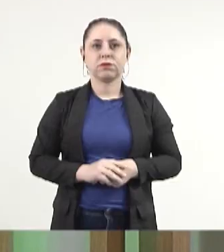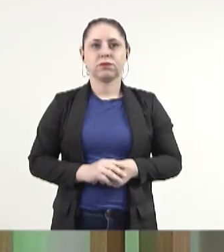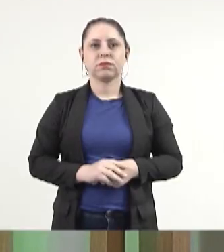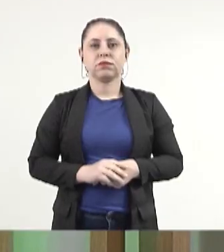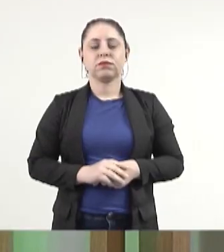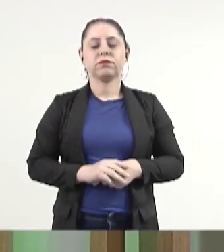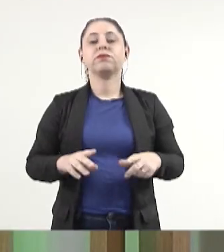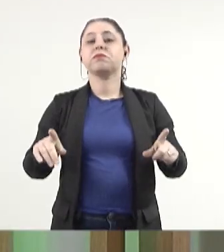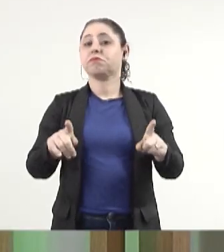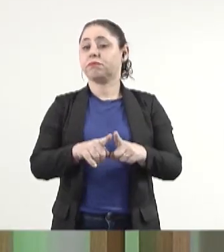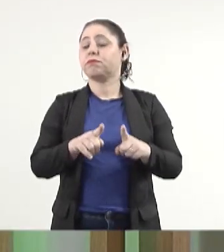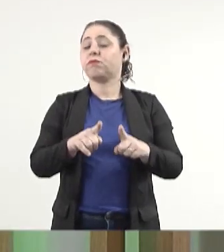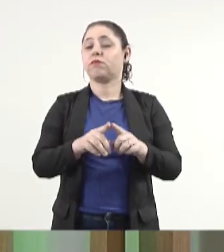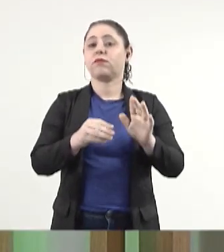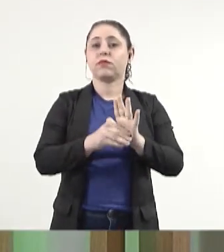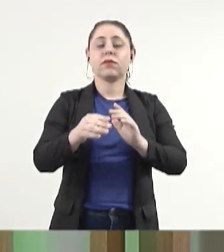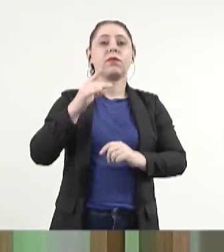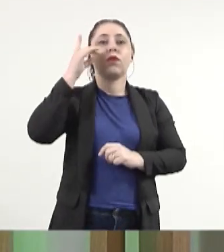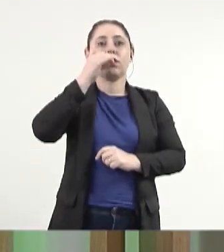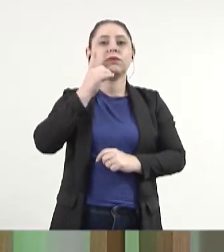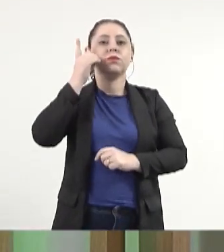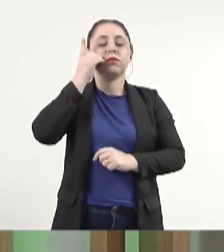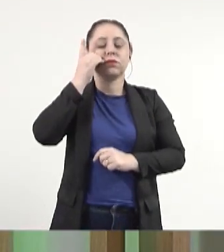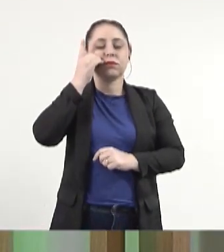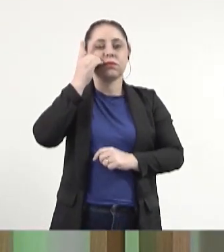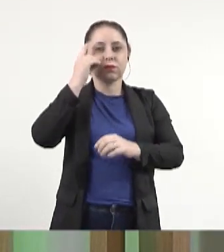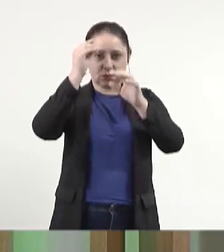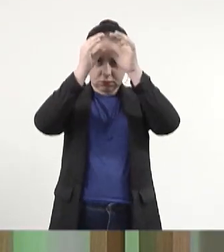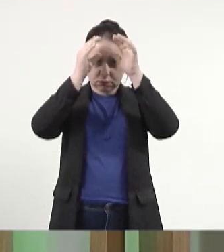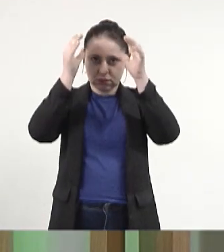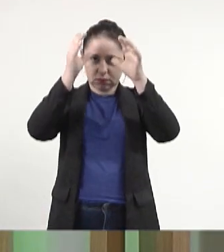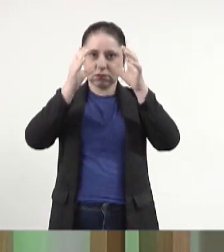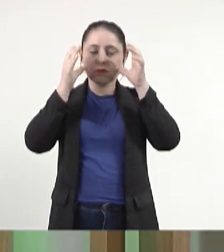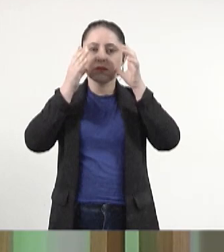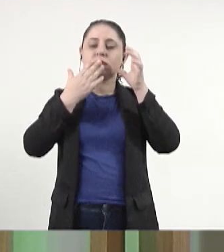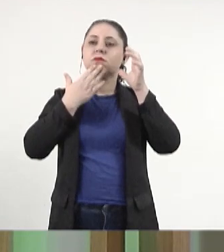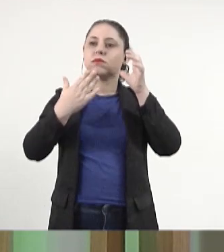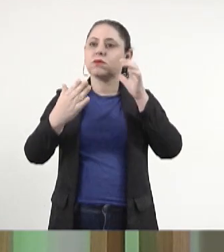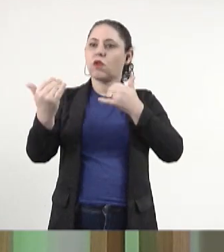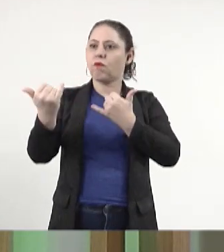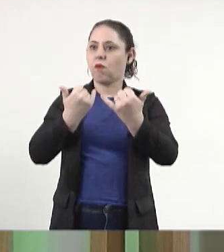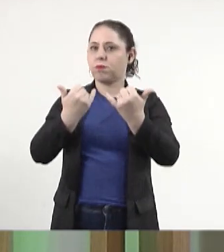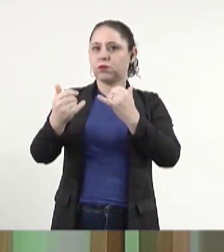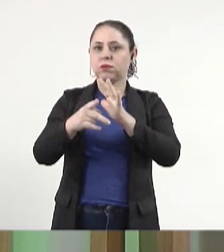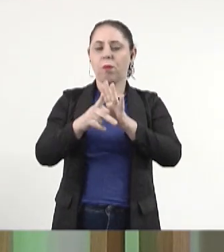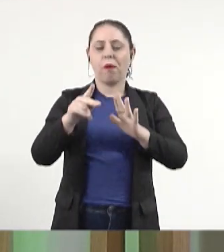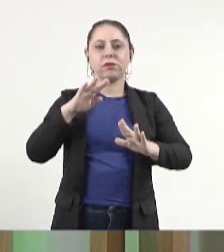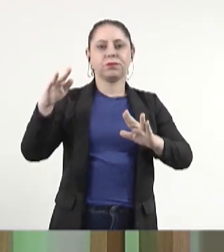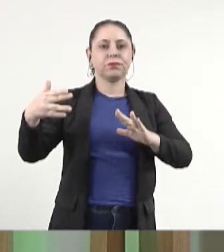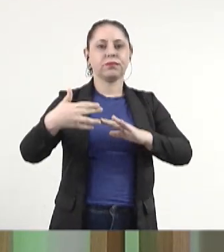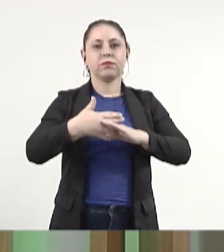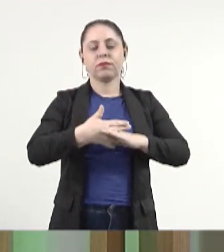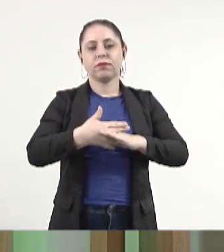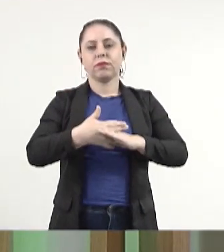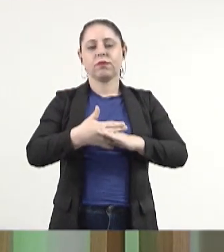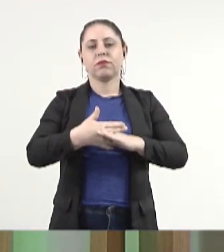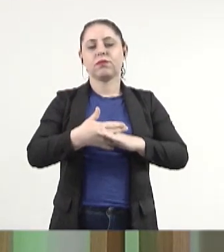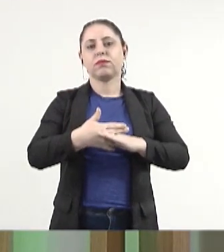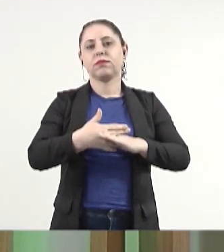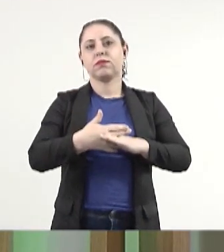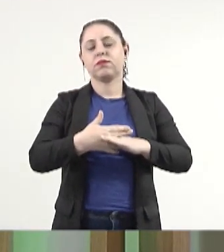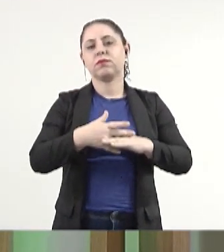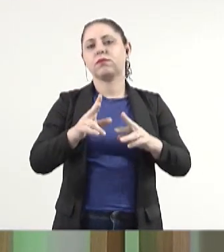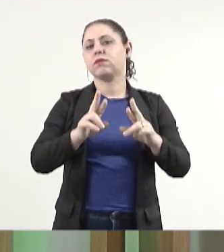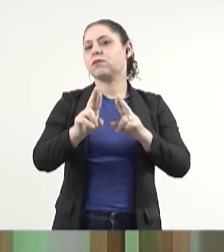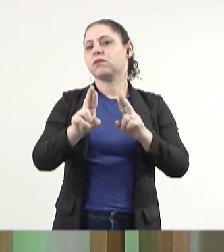Além dessa indicação, o deputado Caravina também requisitou informações à Universidade Federal de Mato Grosso do Sul